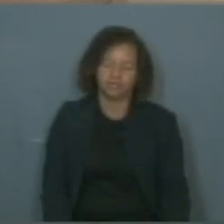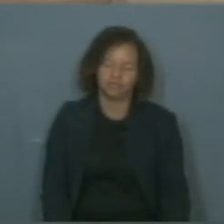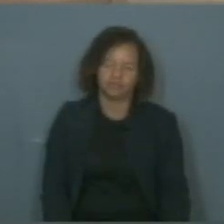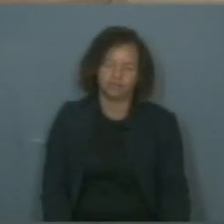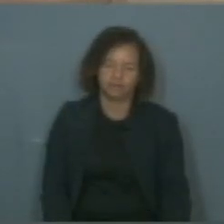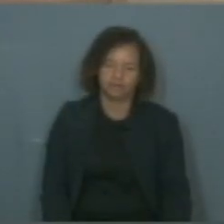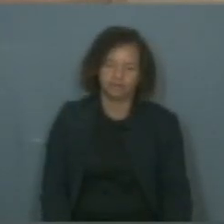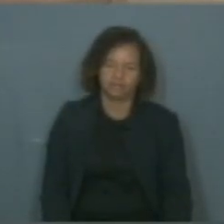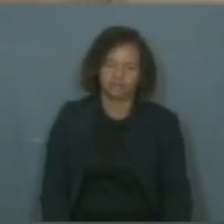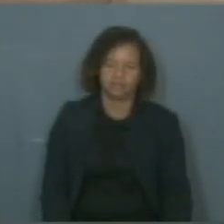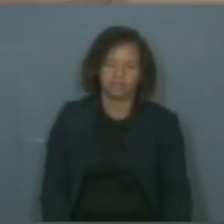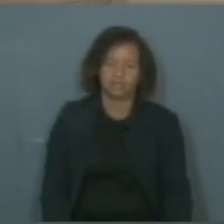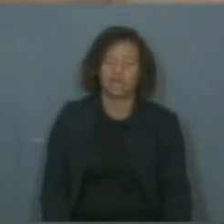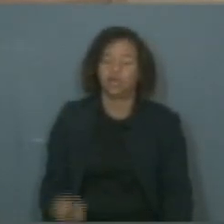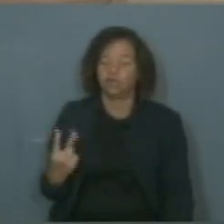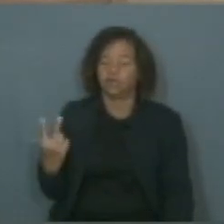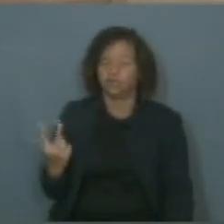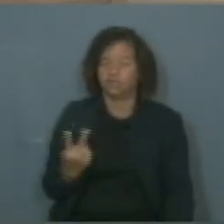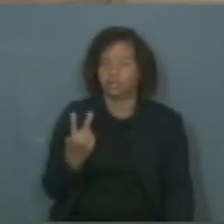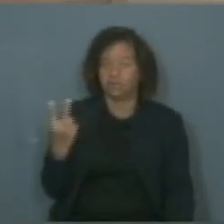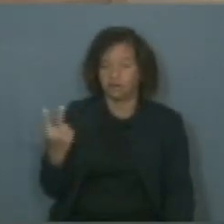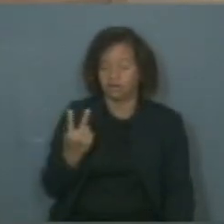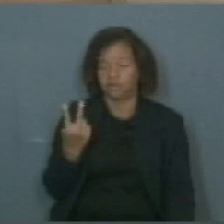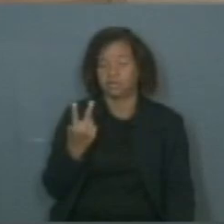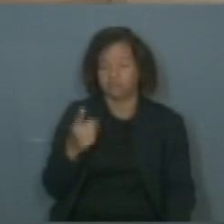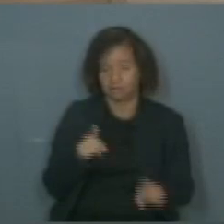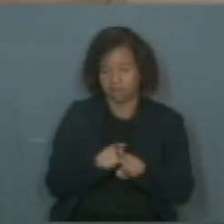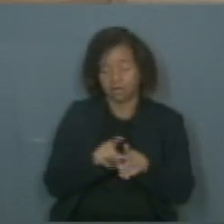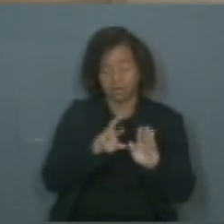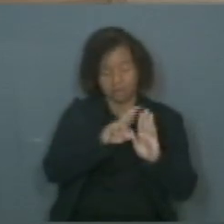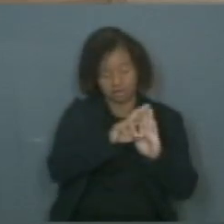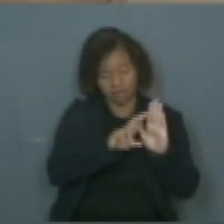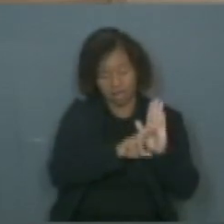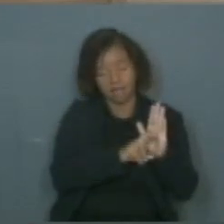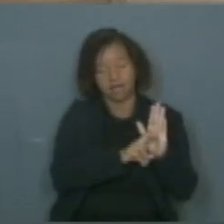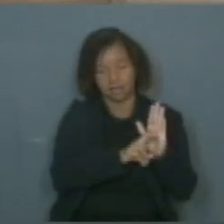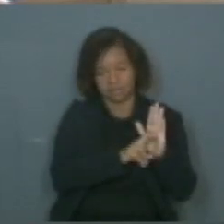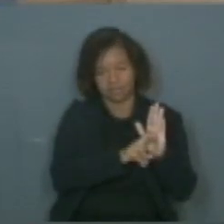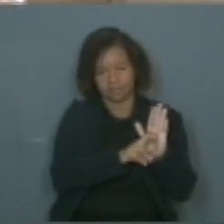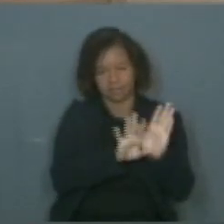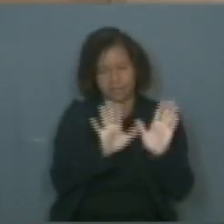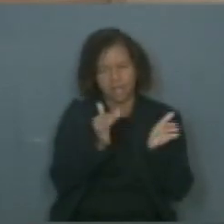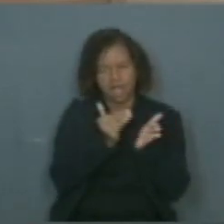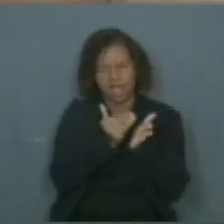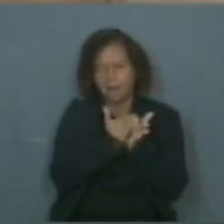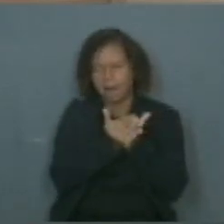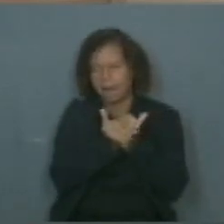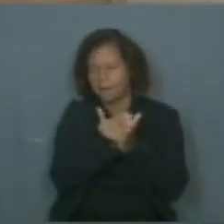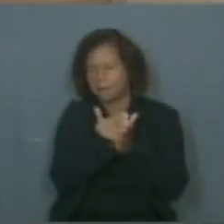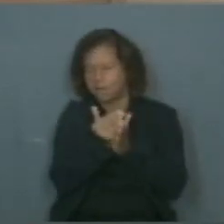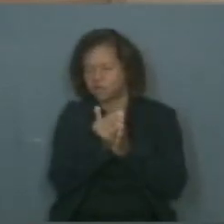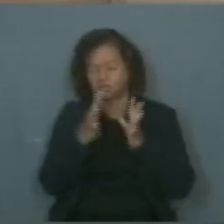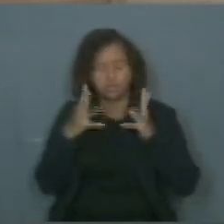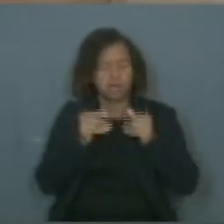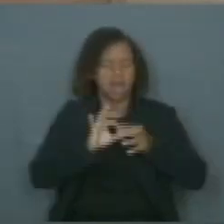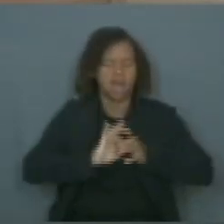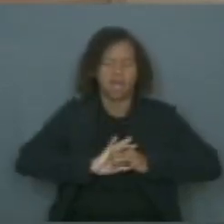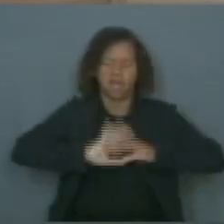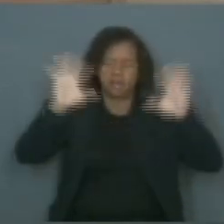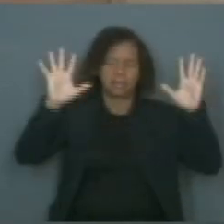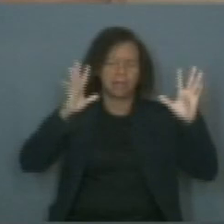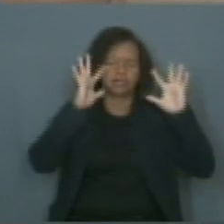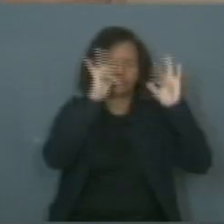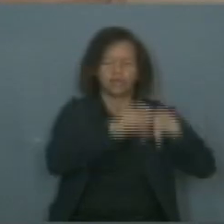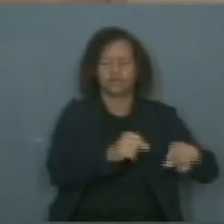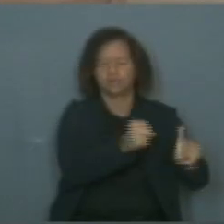o aviltamento dos valores e das regras. Quando começa todo mundo a poder fazer tudo, acabou a